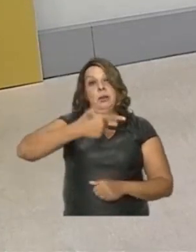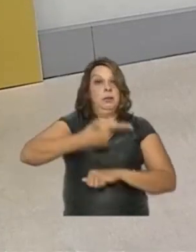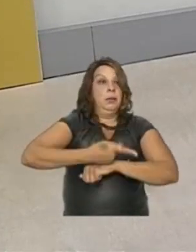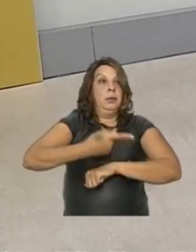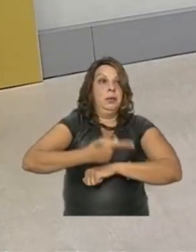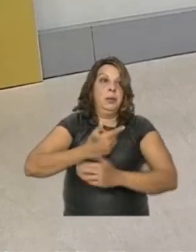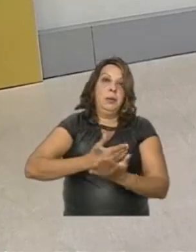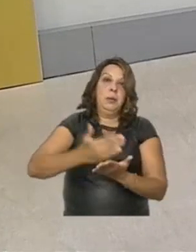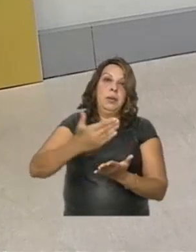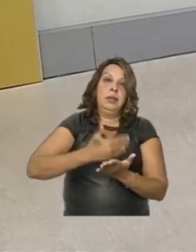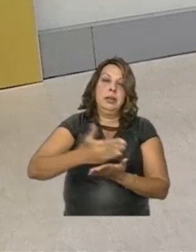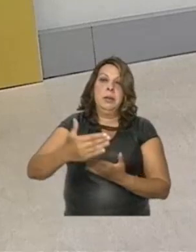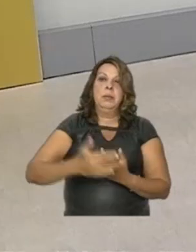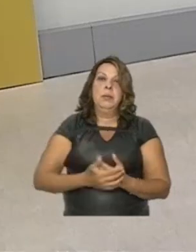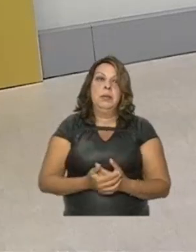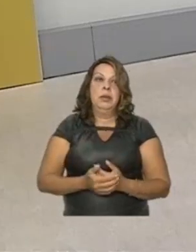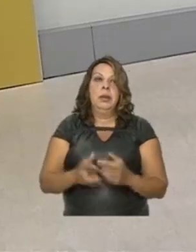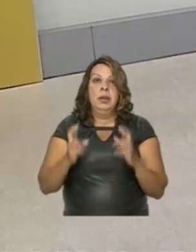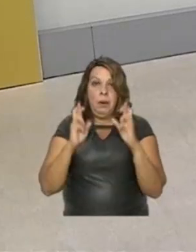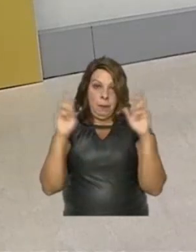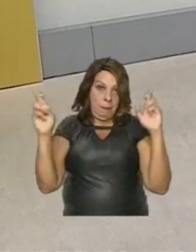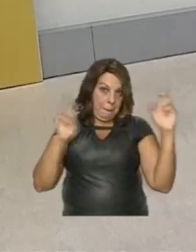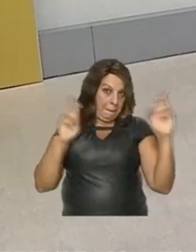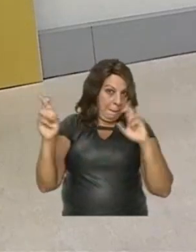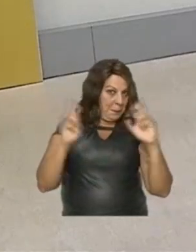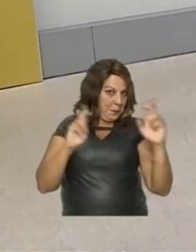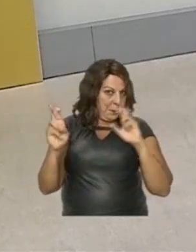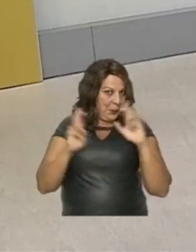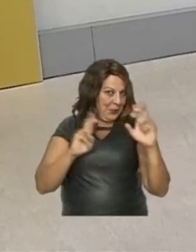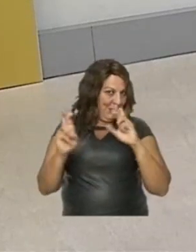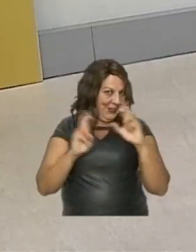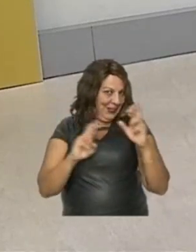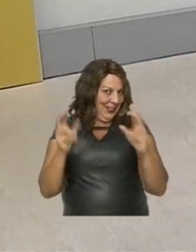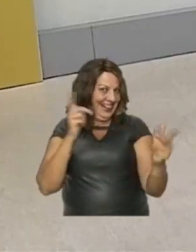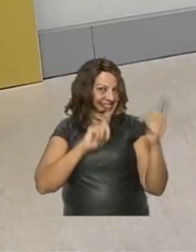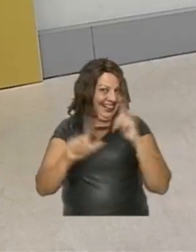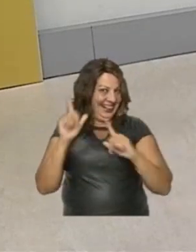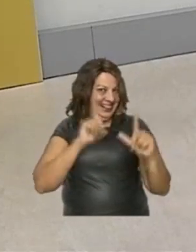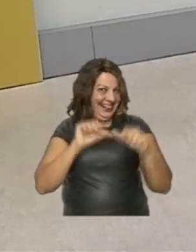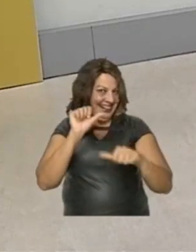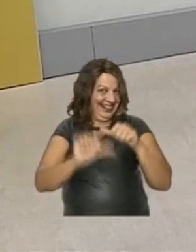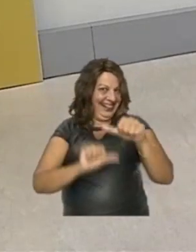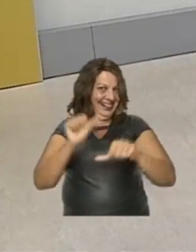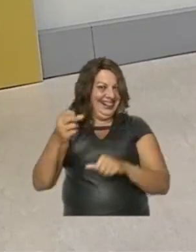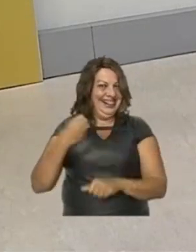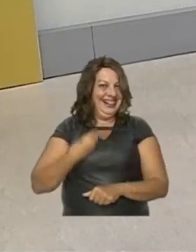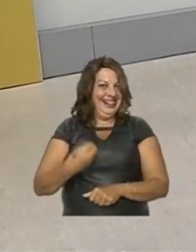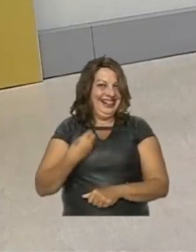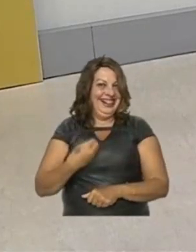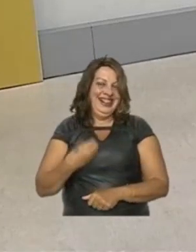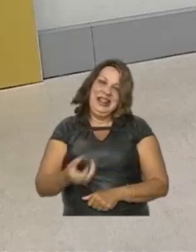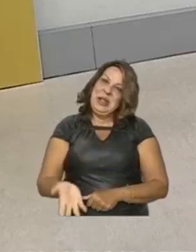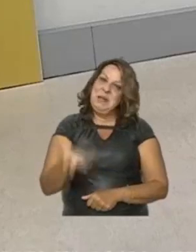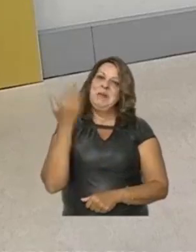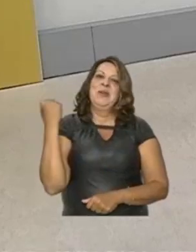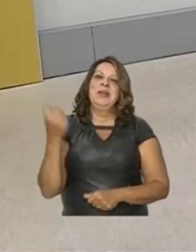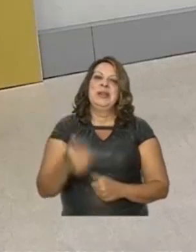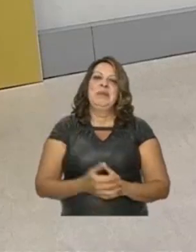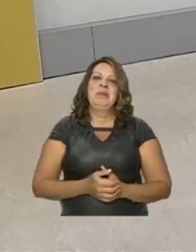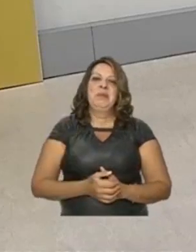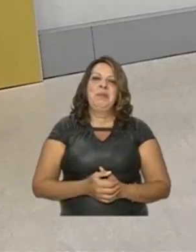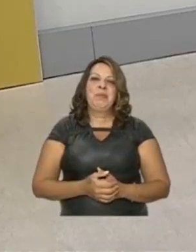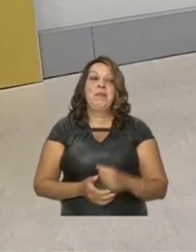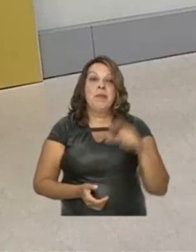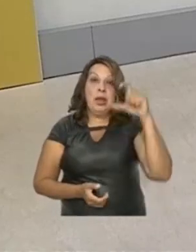segundo prêmio do Domingão. Estamos na torcida para ver você também contemplado e mudando de vida com o Caju Cap. Chama a primeira bolinha, Beth.